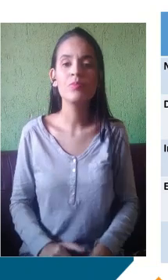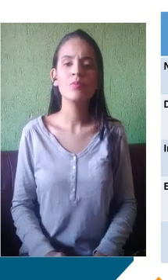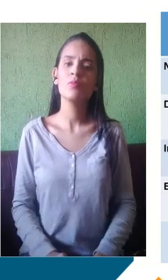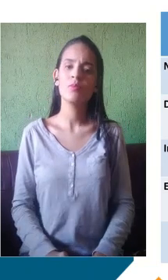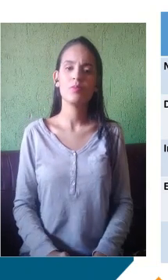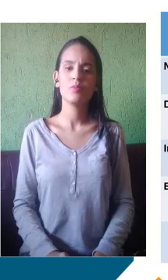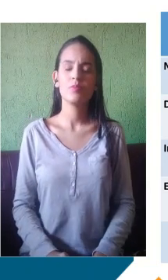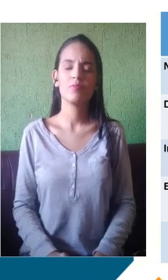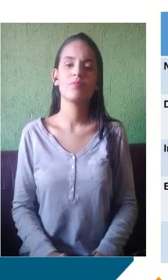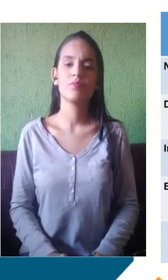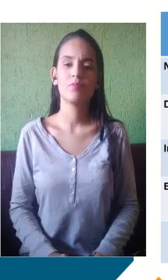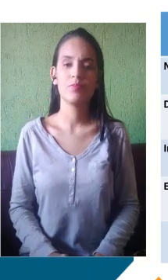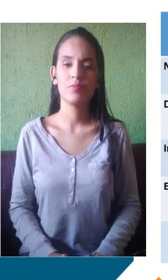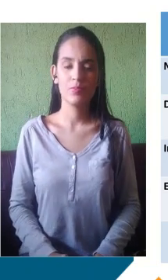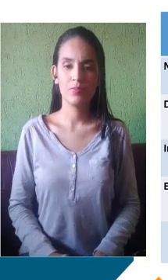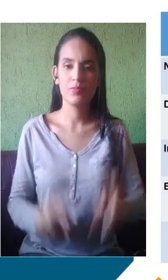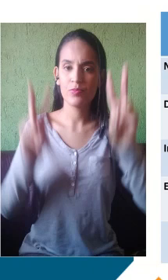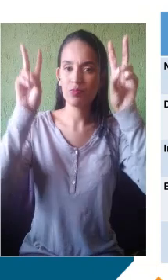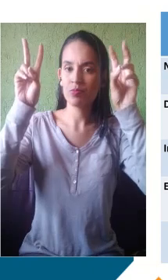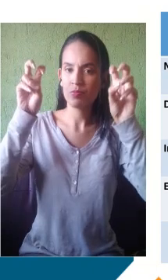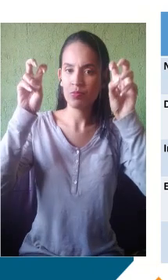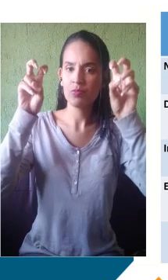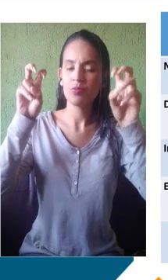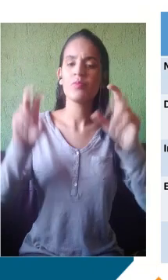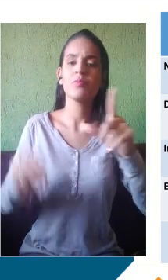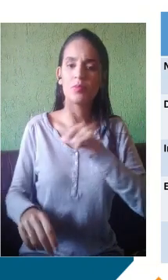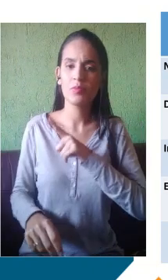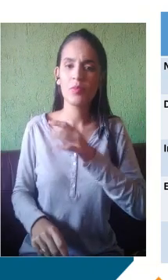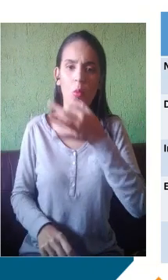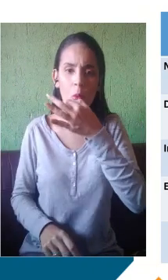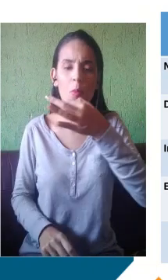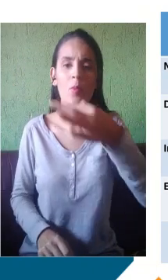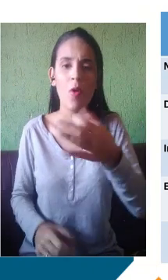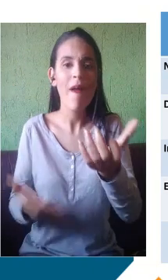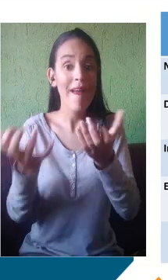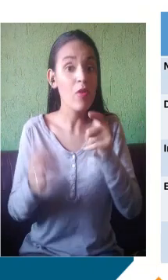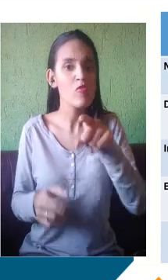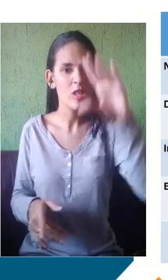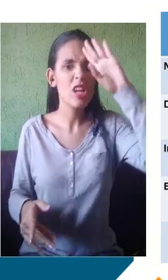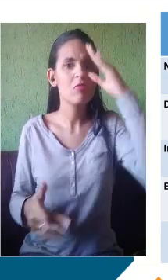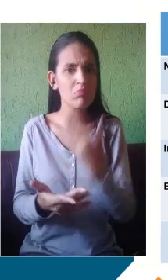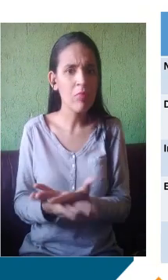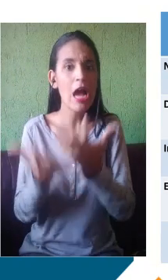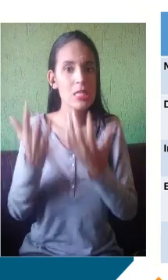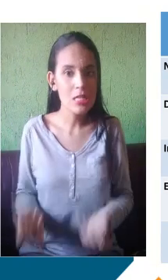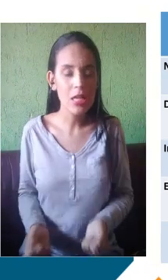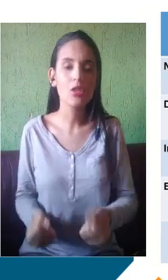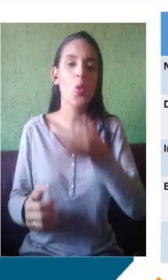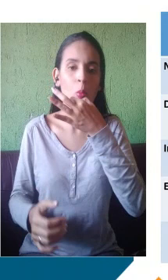um determinado tema ou defende um ponto de vista sobre um determinado tema. A intenção ali é